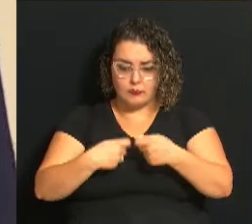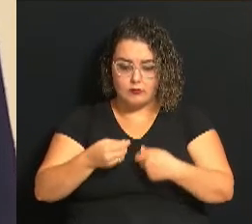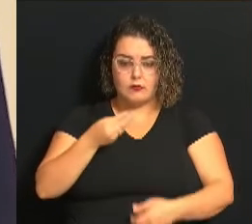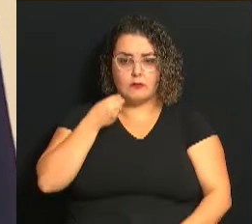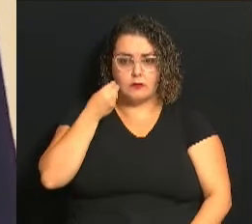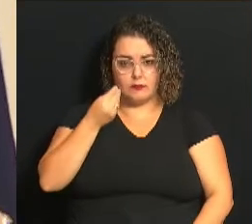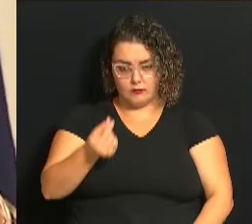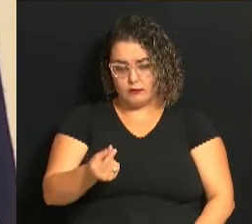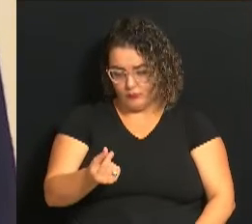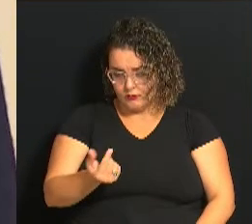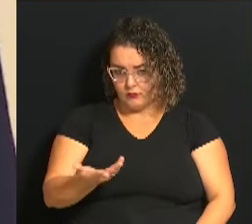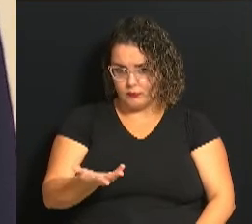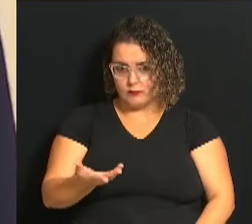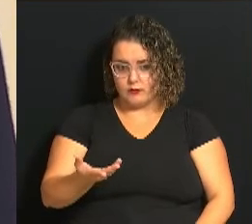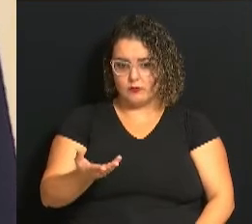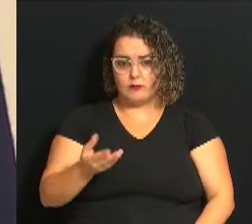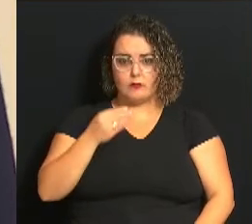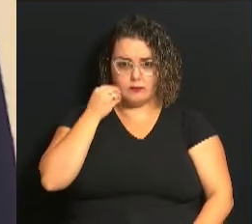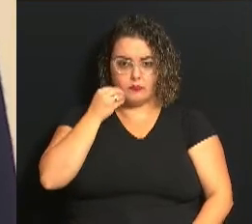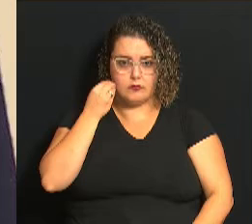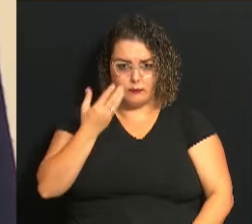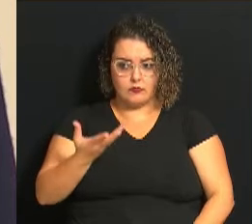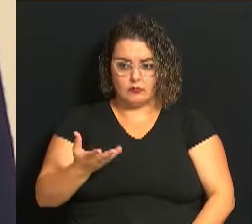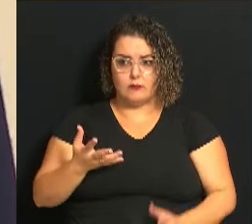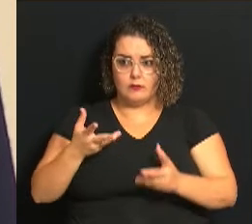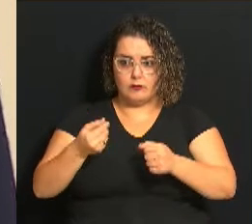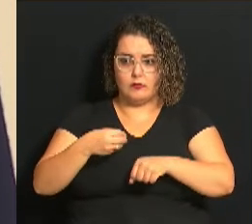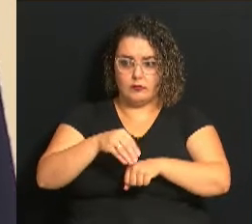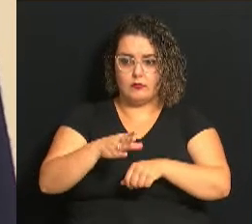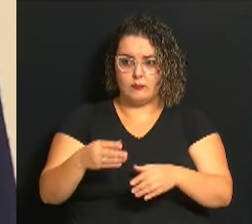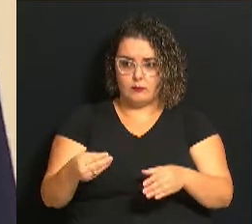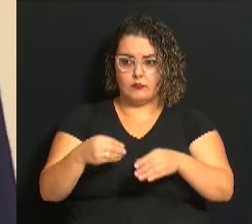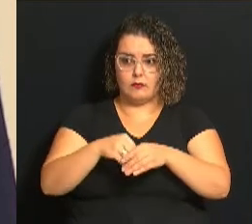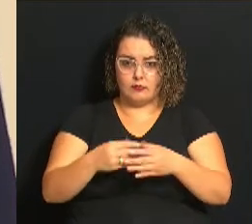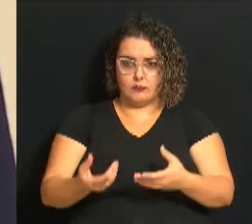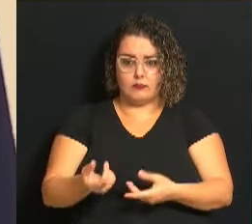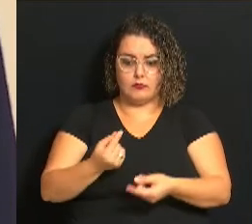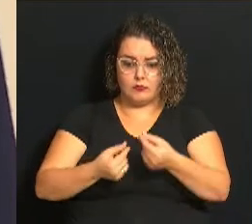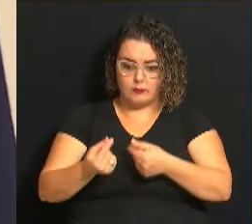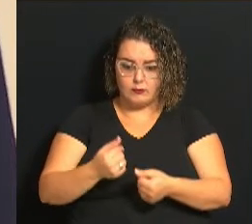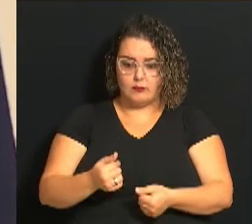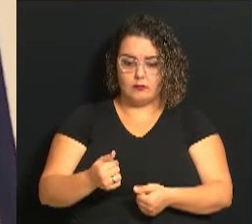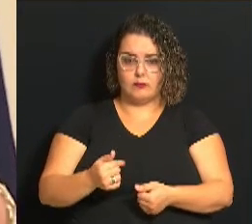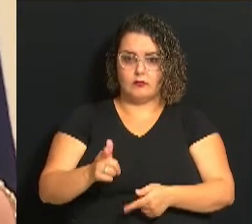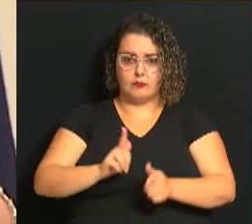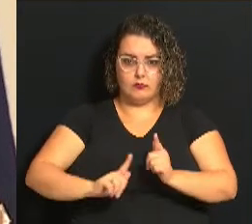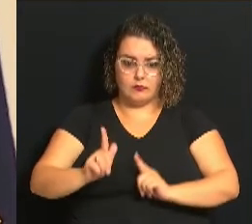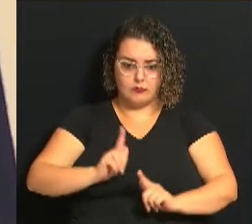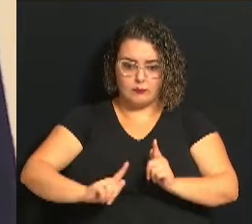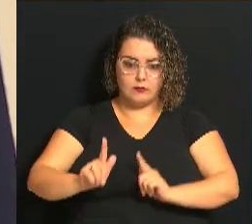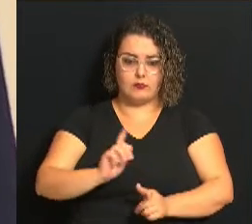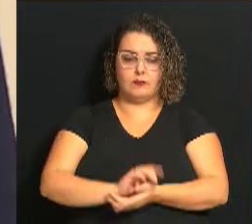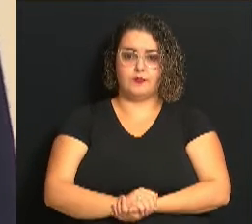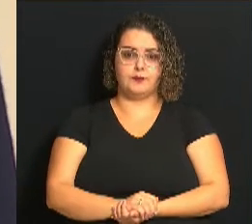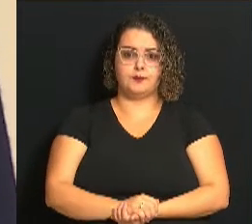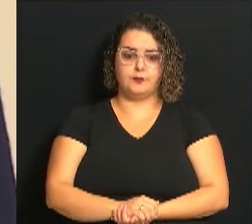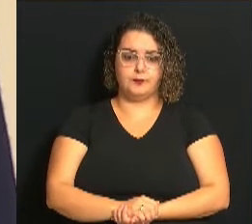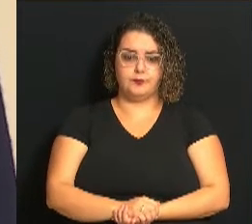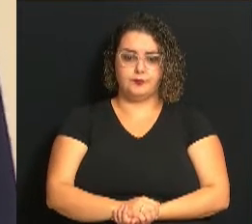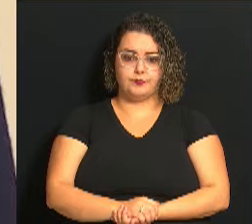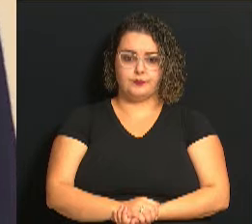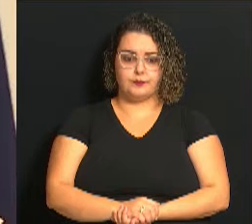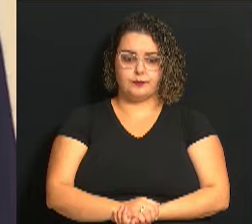fazer todo o encaminhamento que tem que se dar dentro de um fundo gestor, né? Justamente montando a